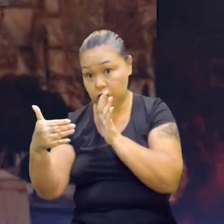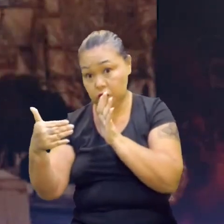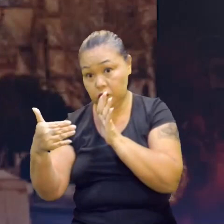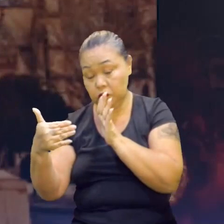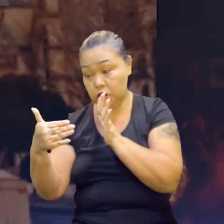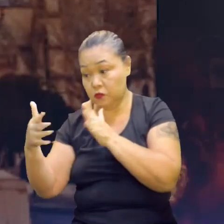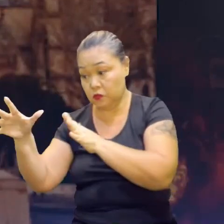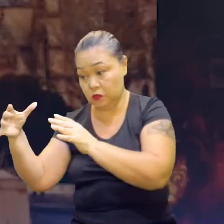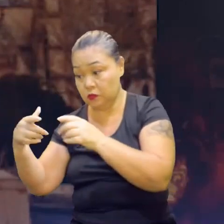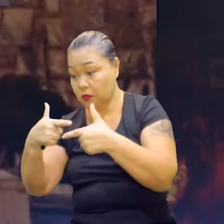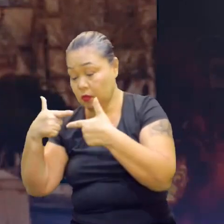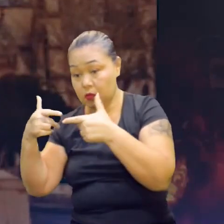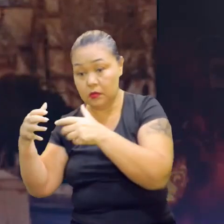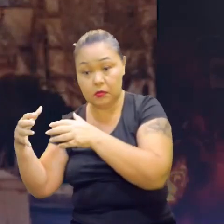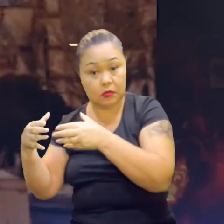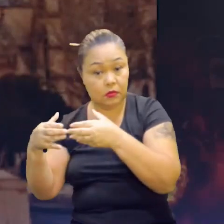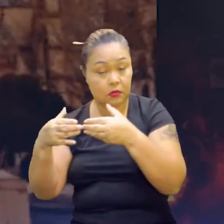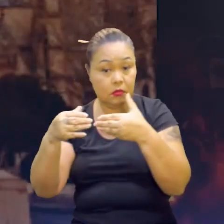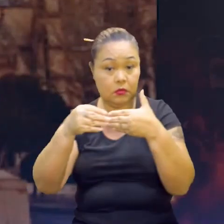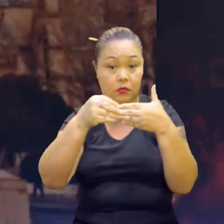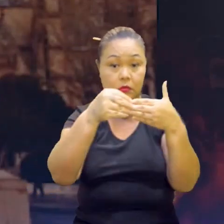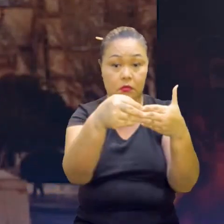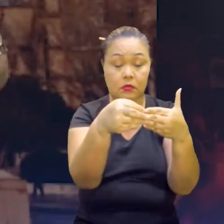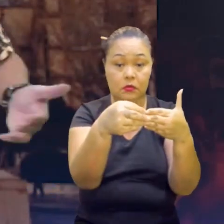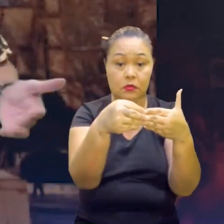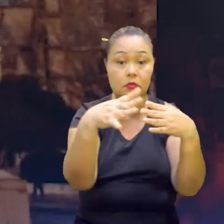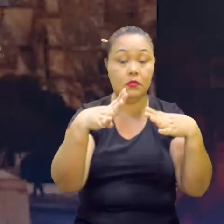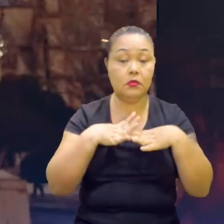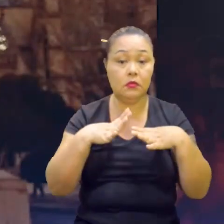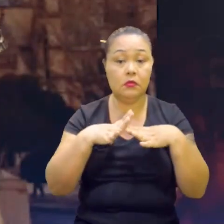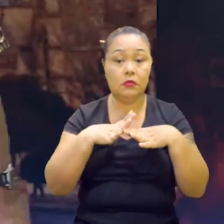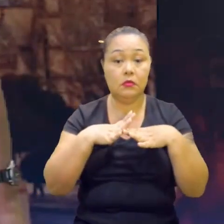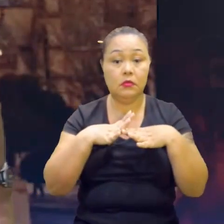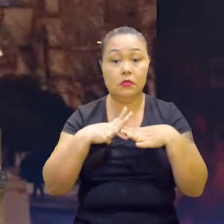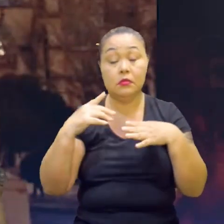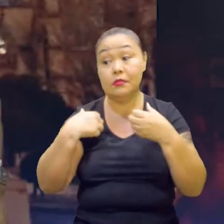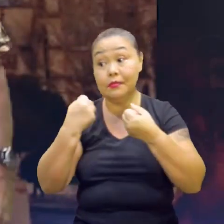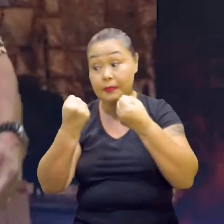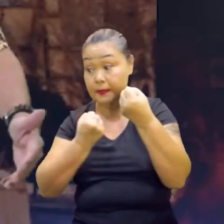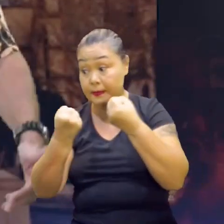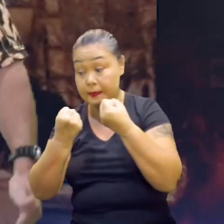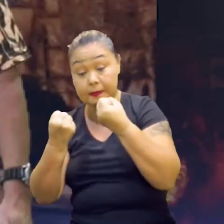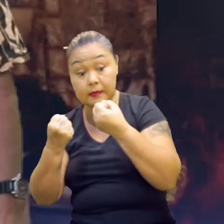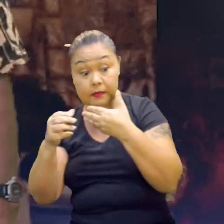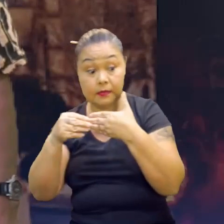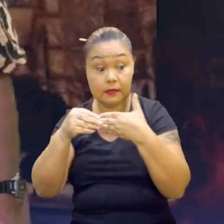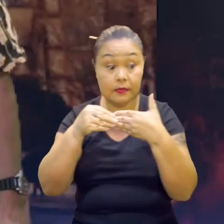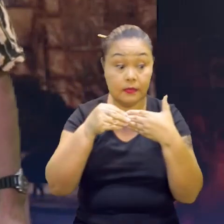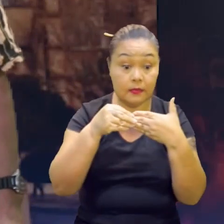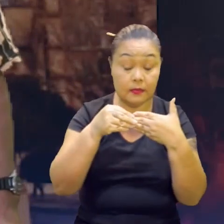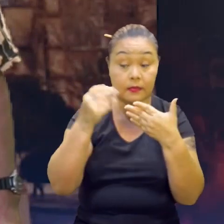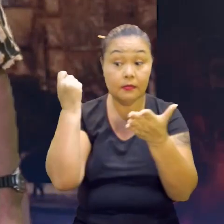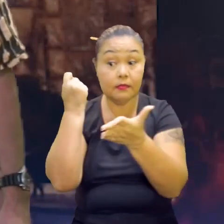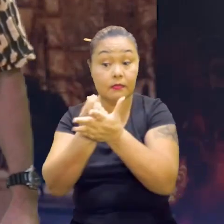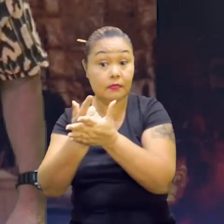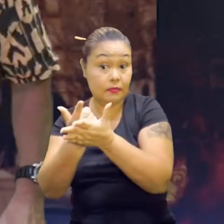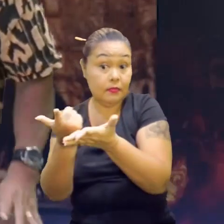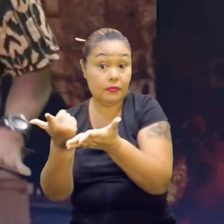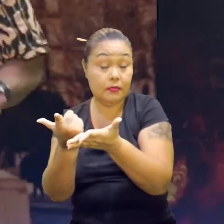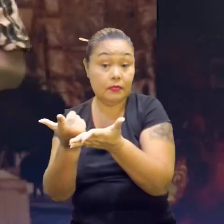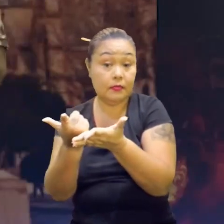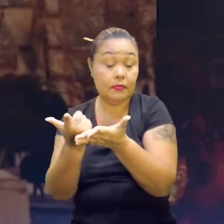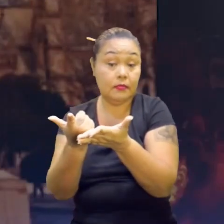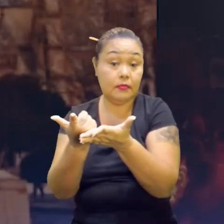melancia para a cidade, eu tenho que ter um transporte. Eu vou ter que pagar por isso.